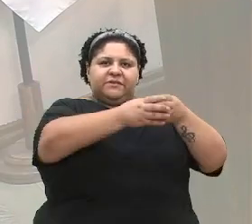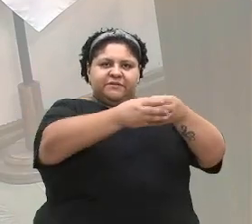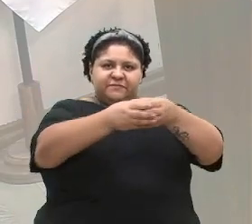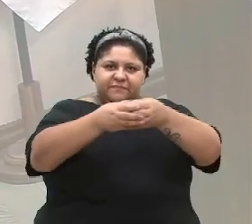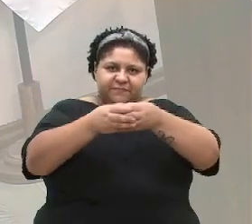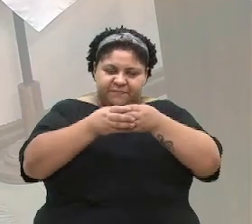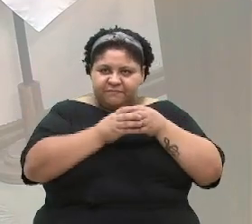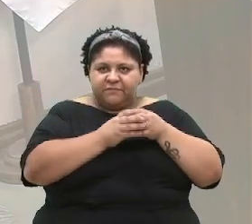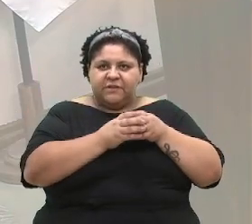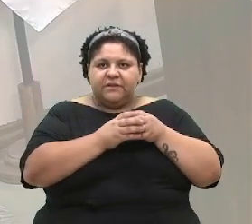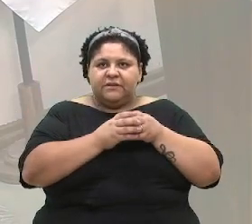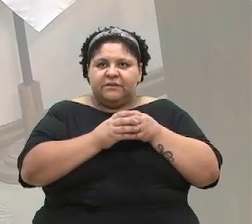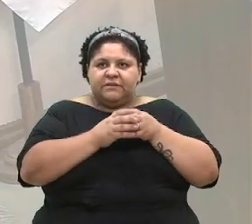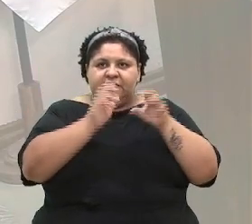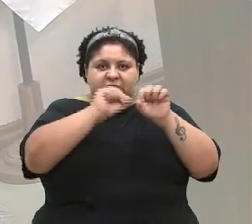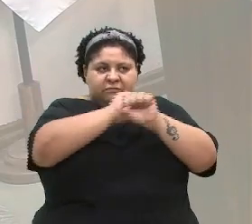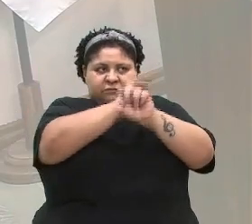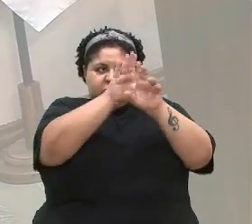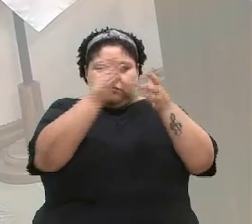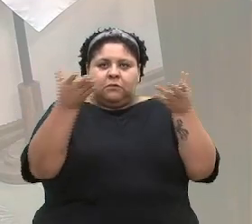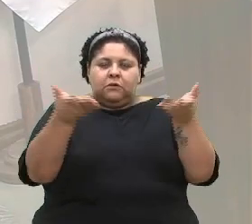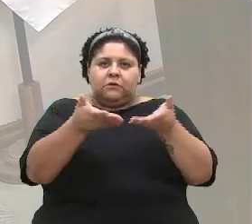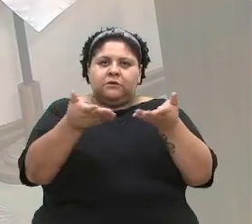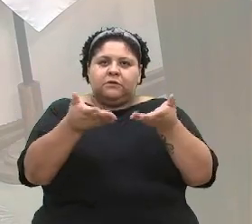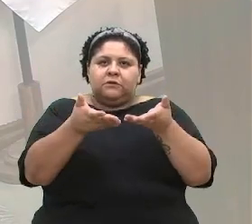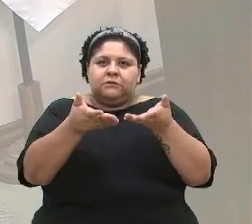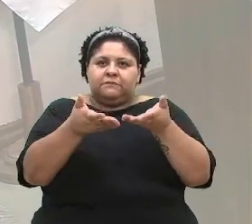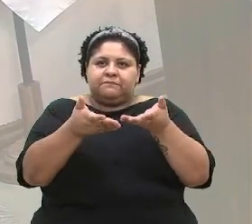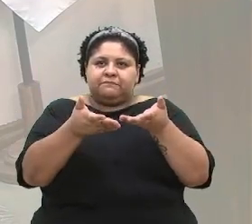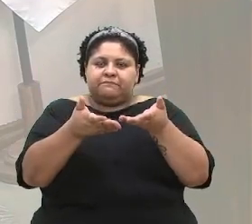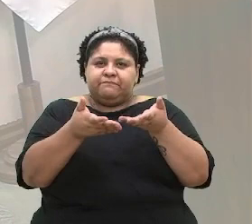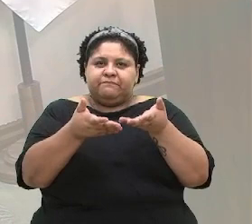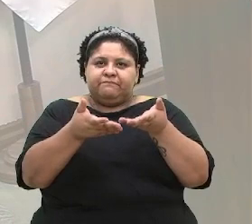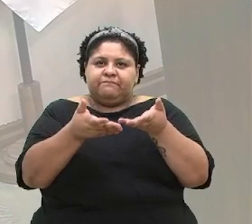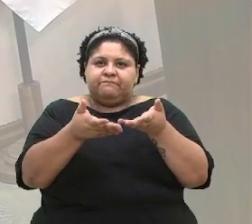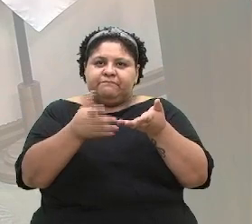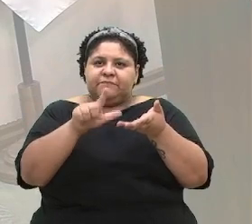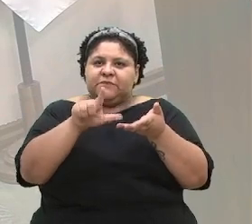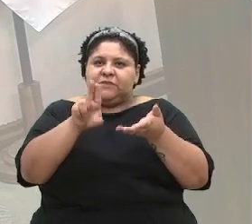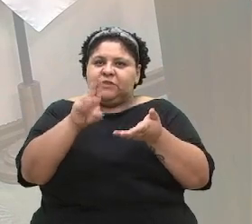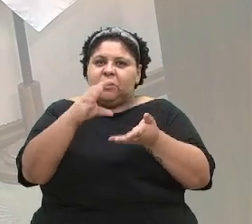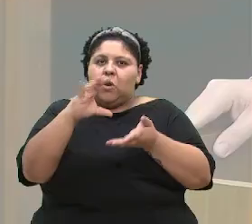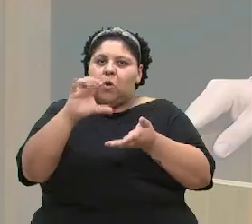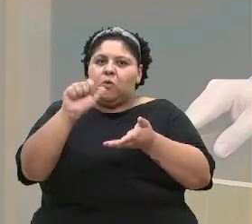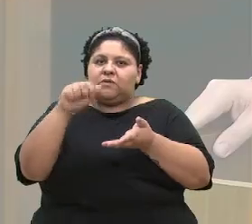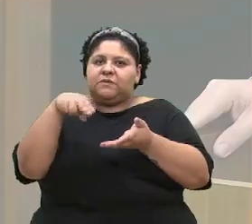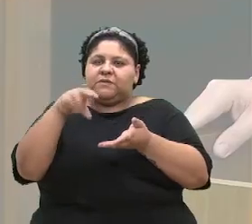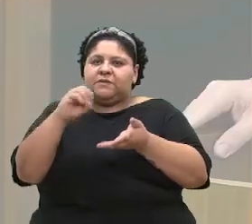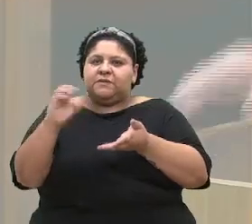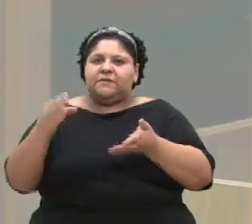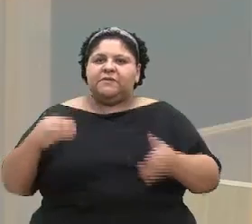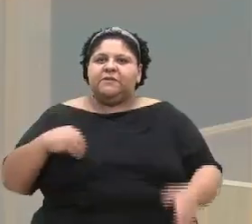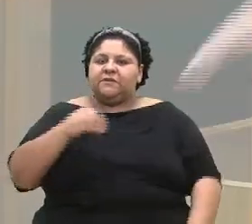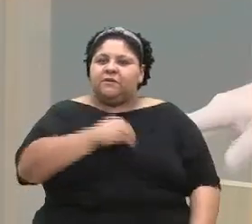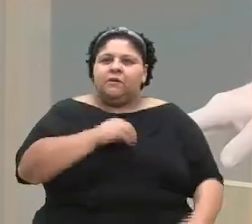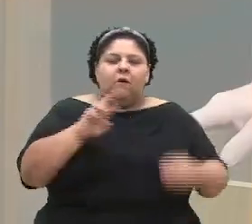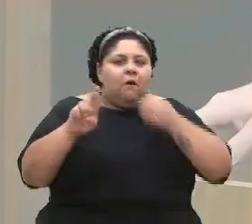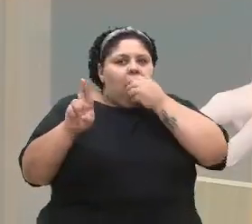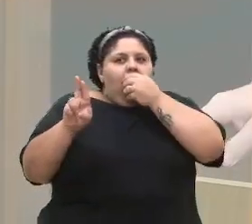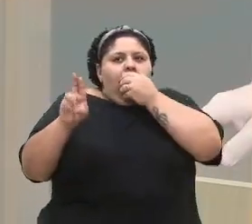Eduardo, que explanou aqui, ao cidadão caxiense, né, o doutor Luciano, ao doutor Ronchetti,